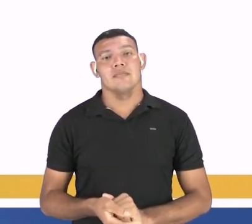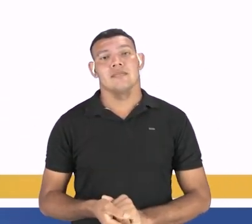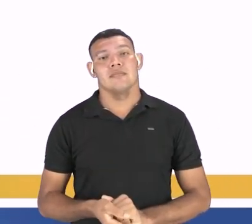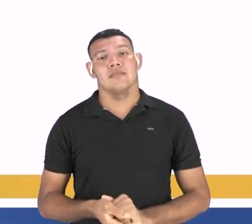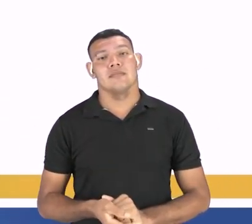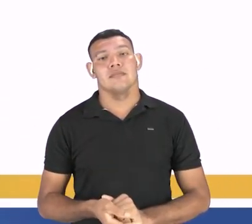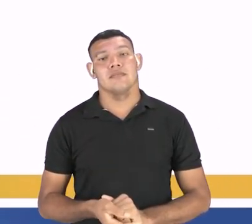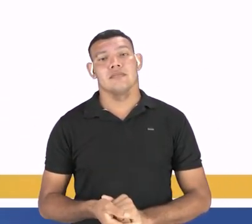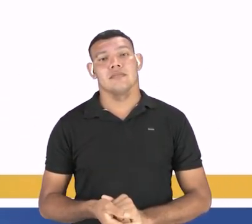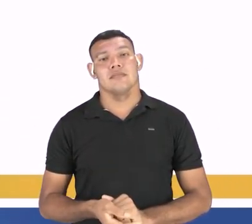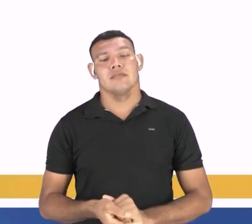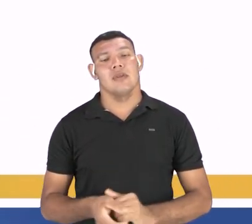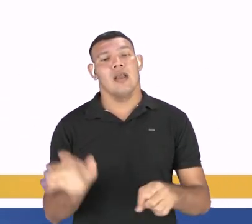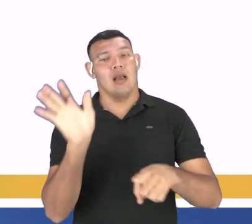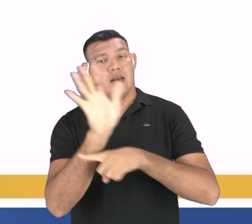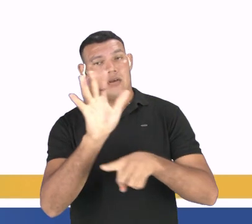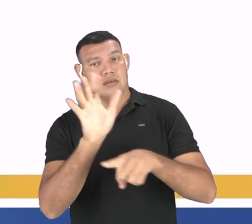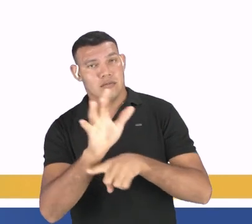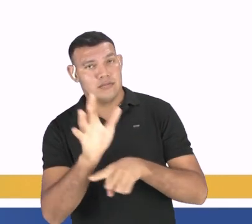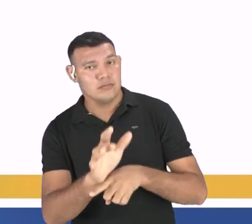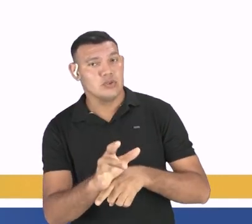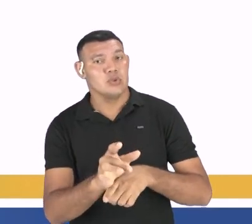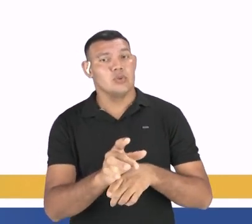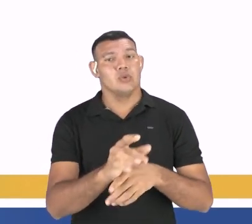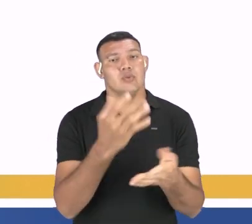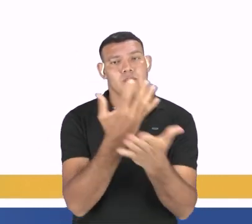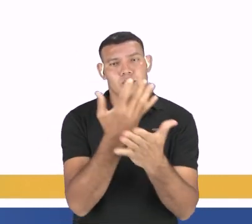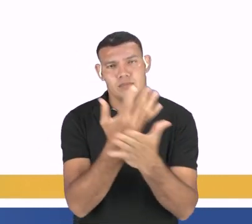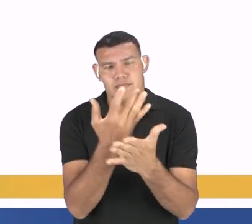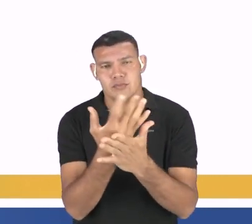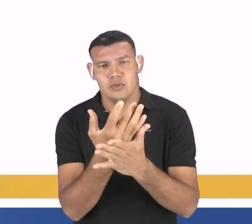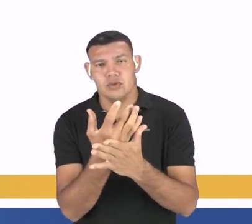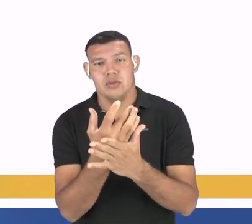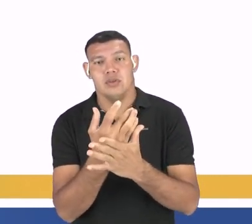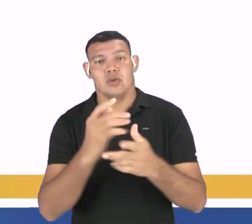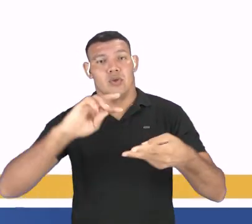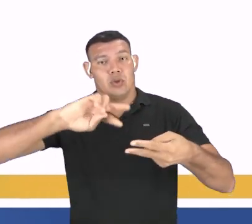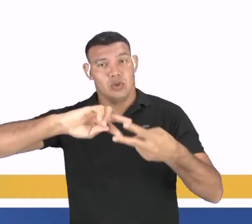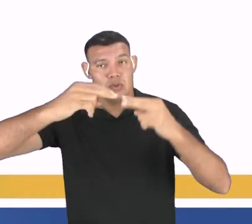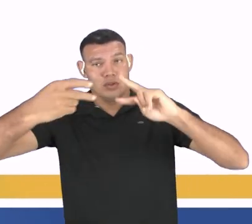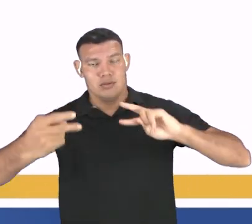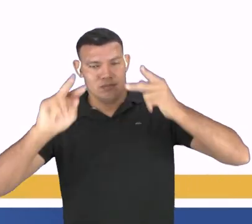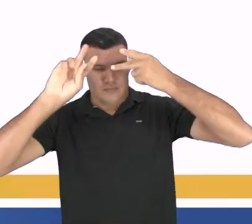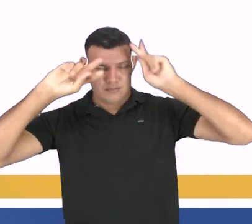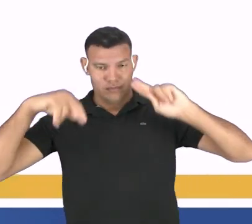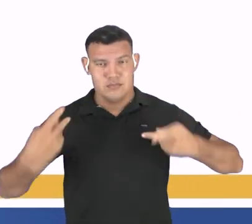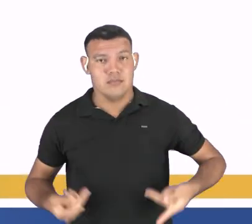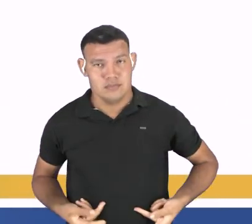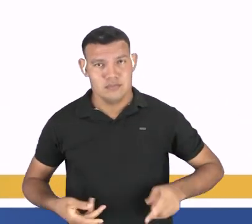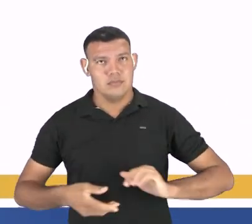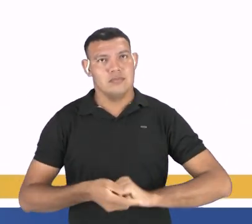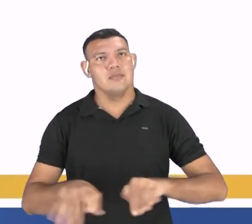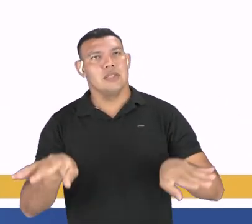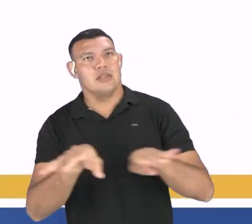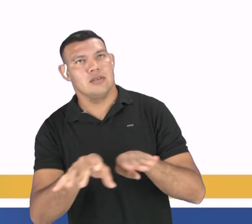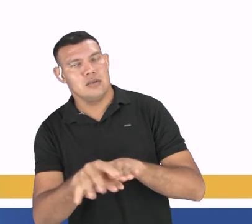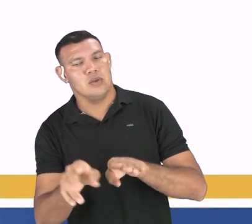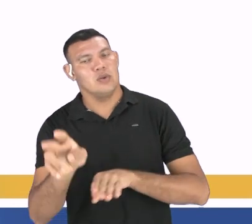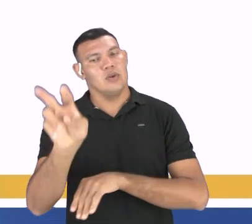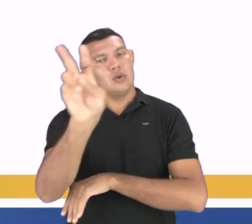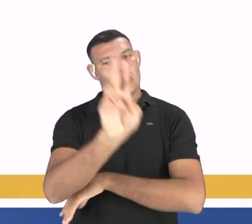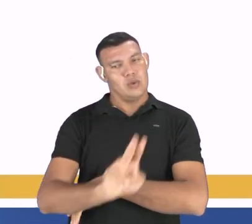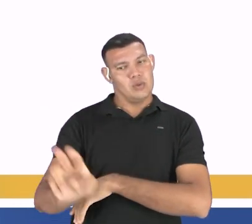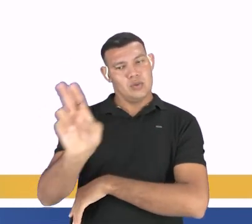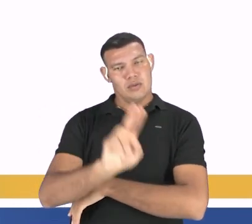DNA elas traz a contribuição para os estudos genômicos do genomas dos seres vivos traz também a